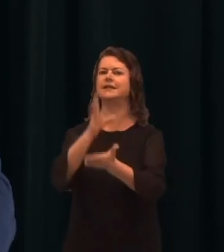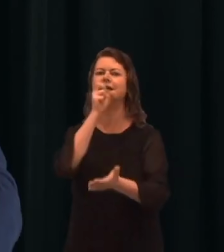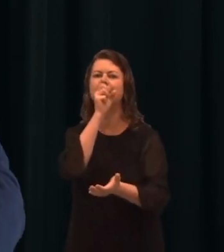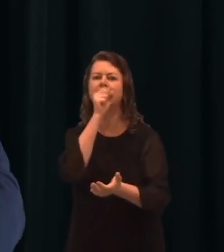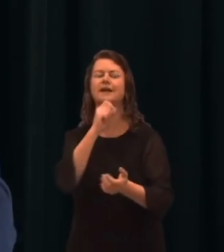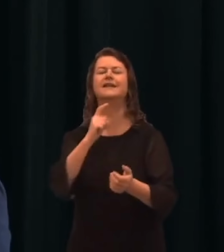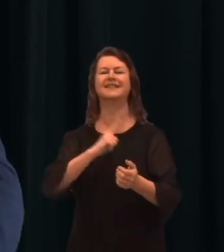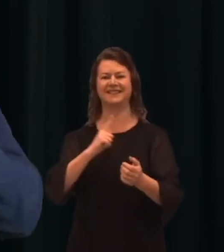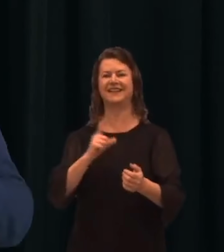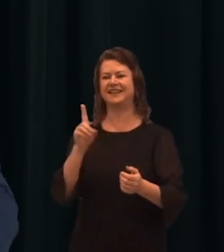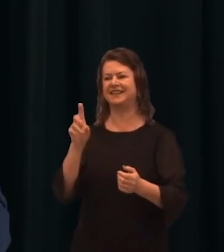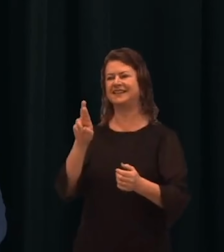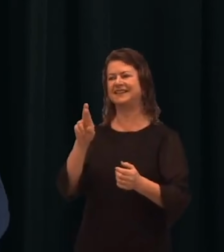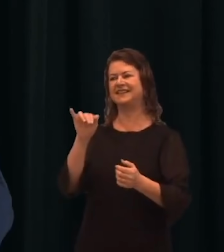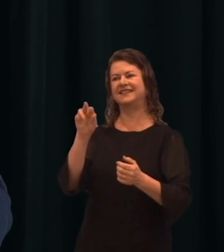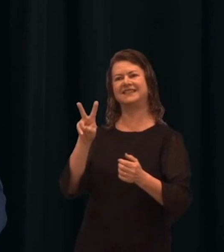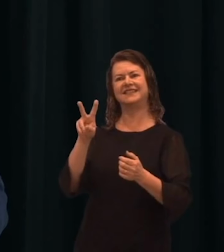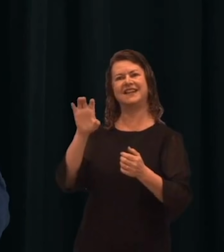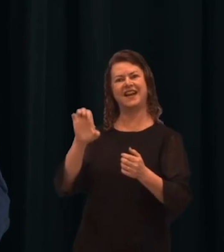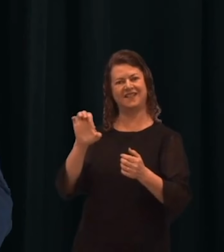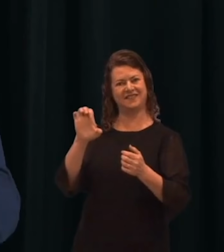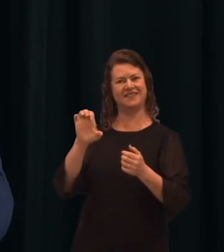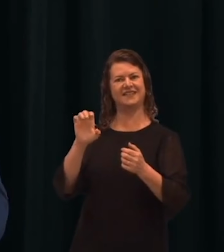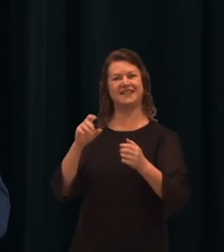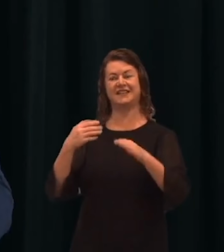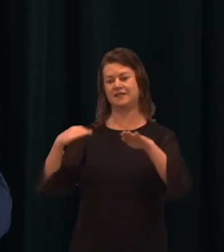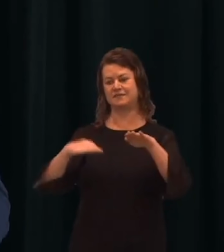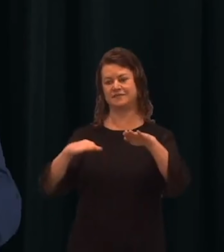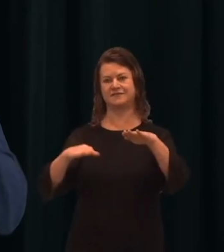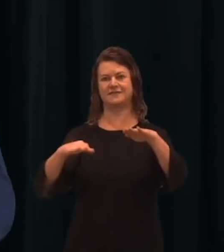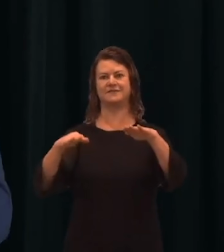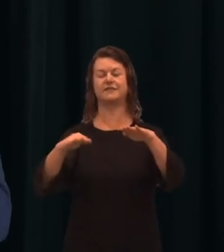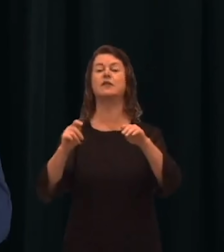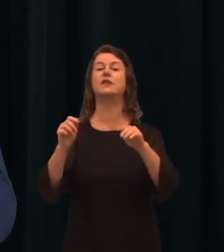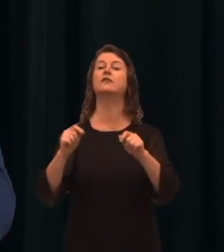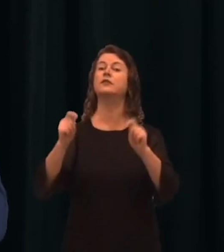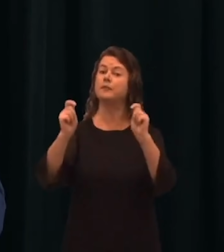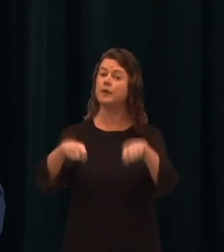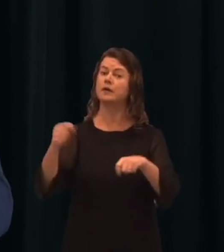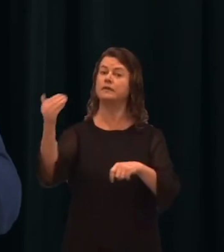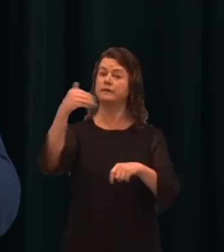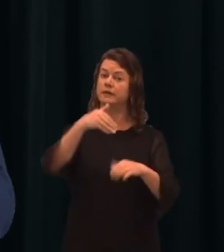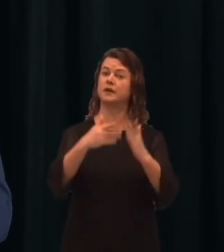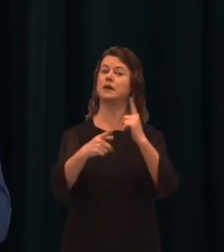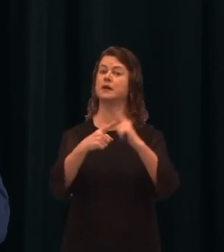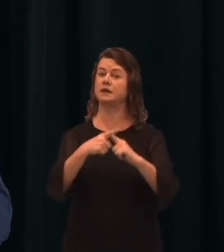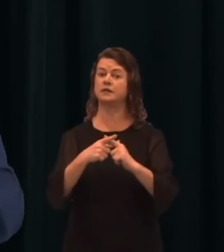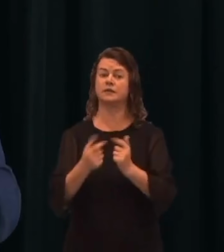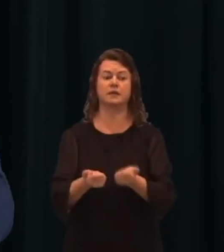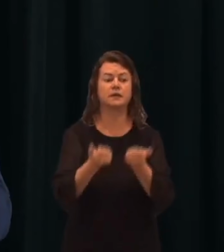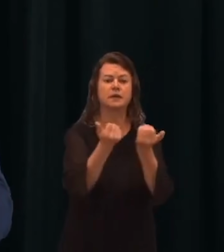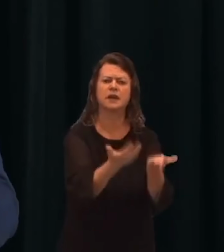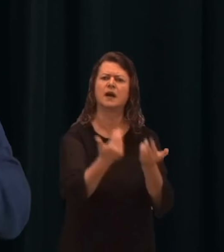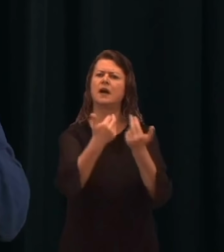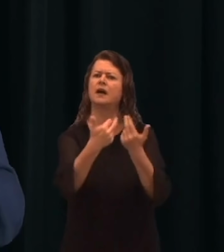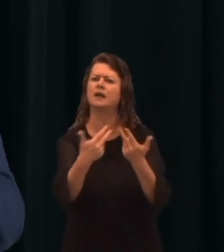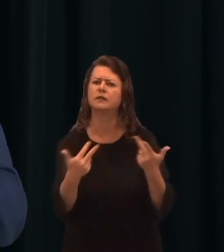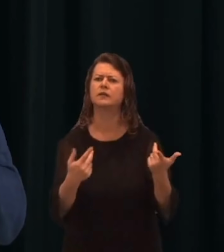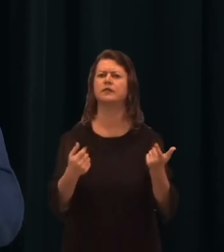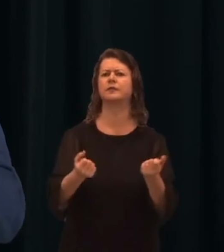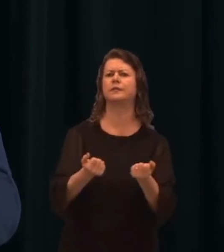sua doação ou receber a sua doação, porque nós estamos, como corpo de Cristo, unidos, buscando